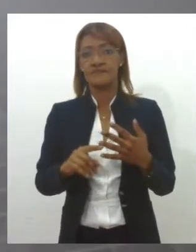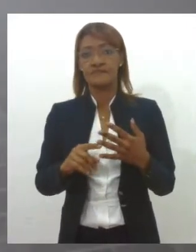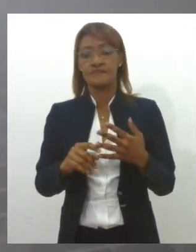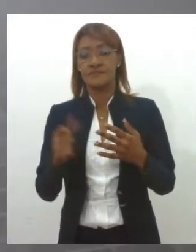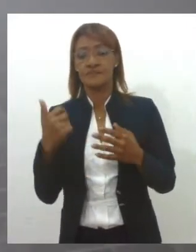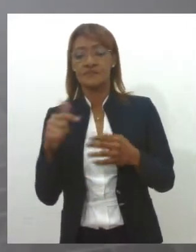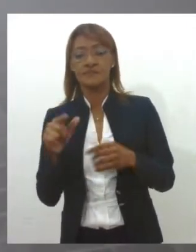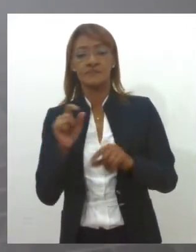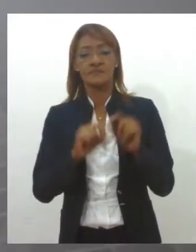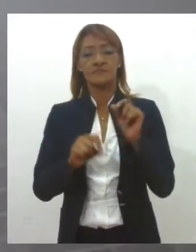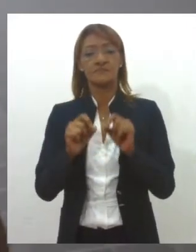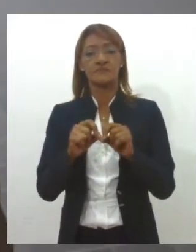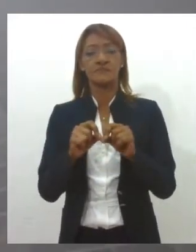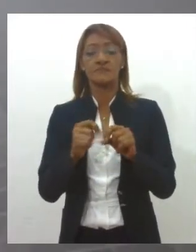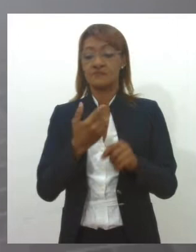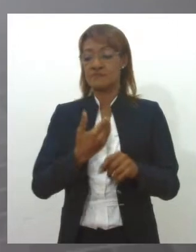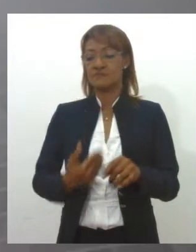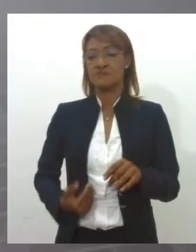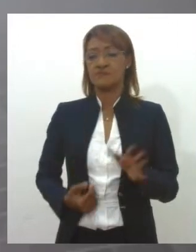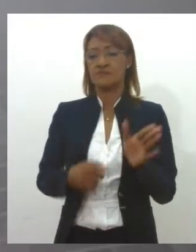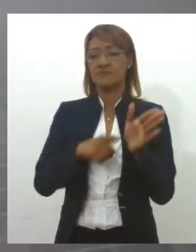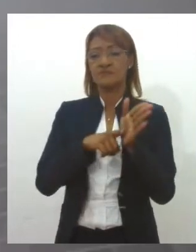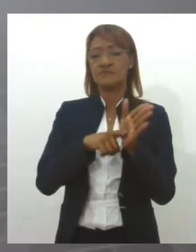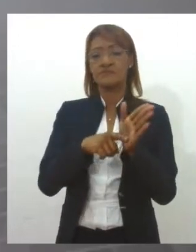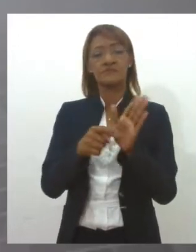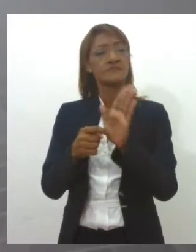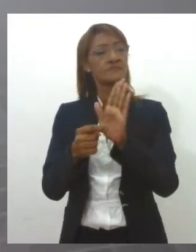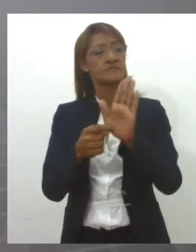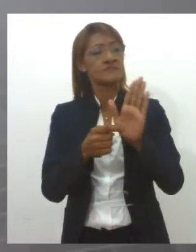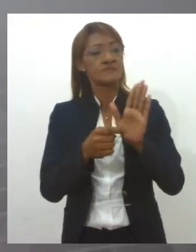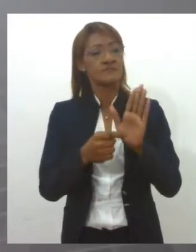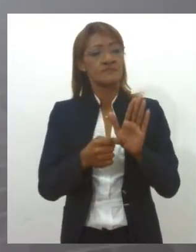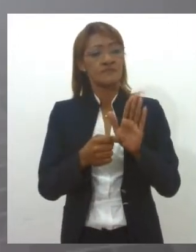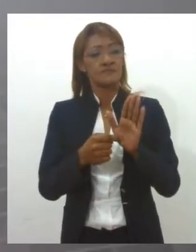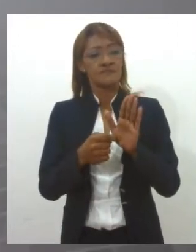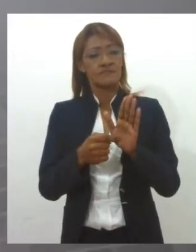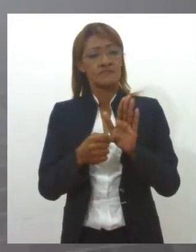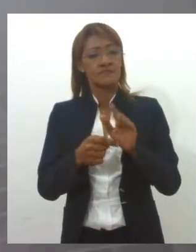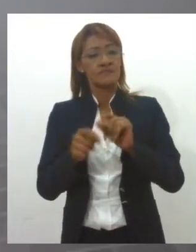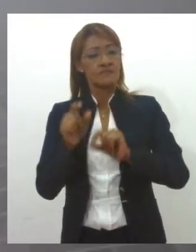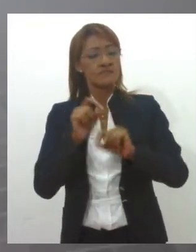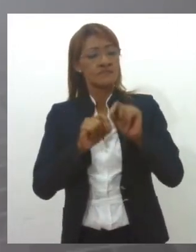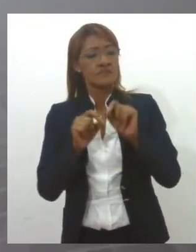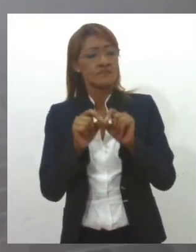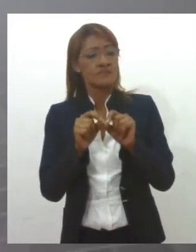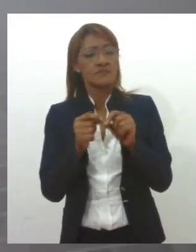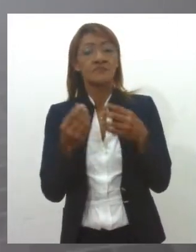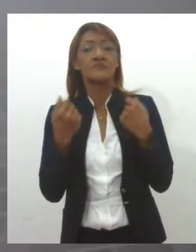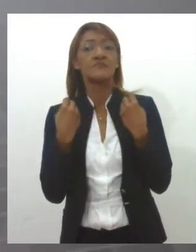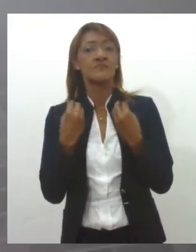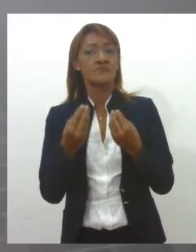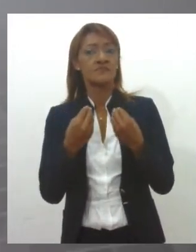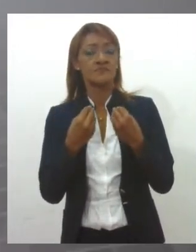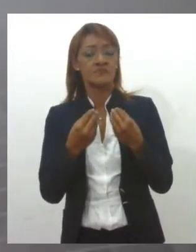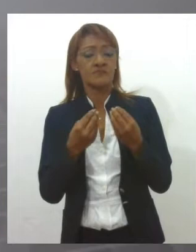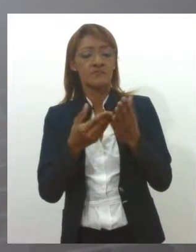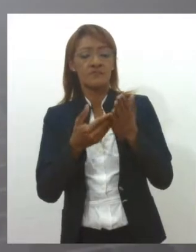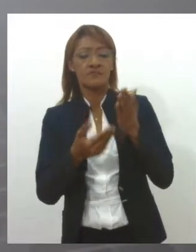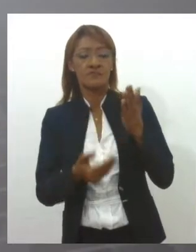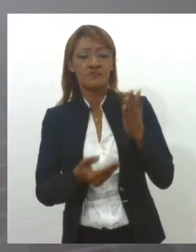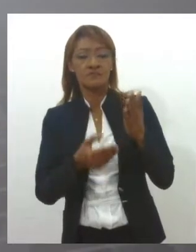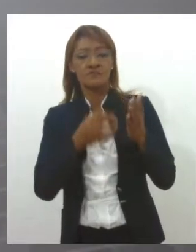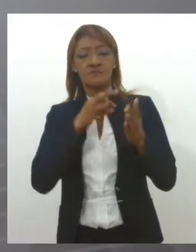evidente que o governo também precisa ter um estudo que mostre qual tem sido a perda do poder aquisitivo dos salários